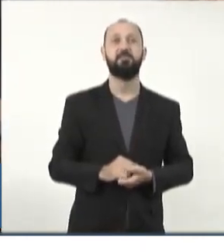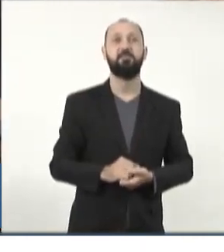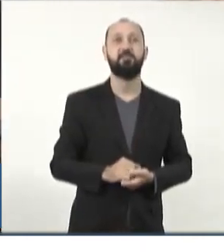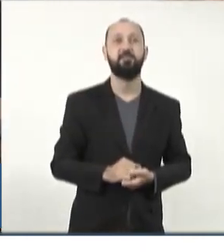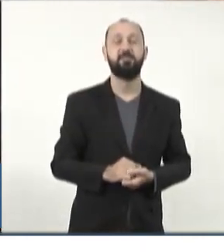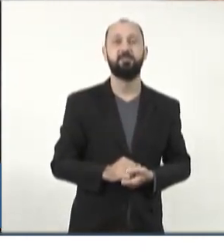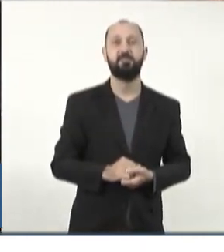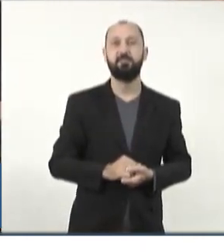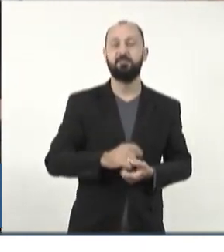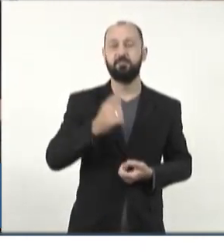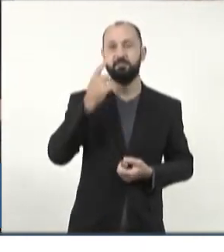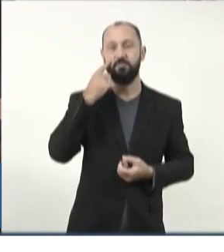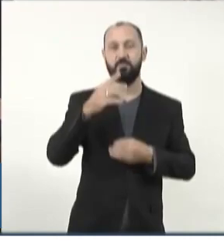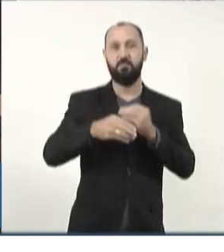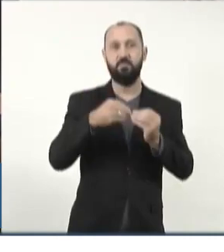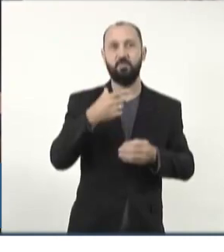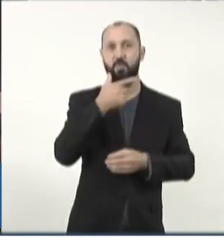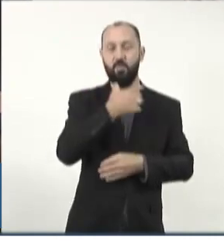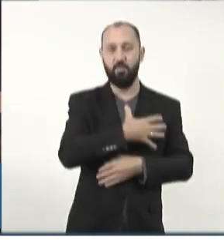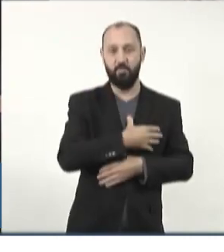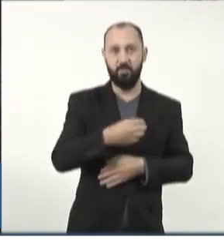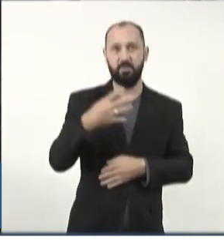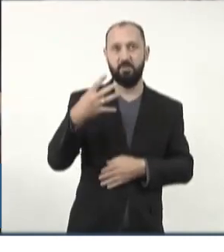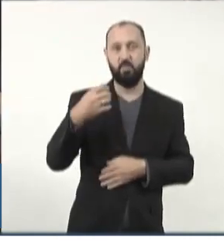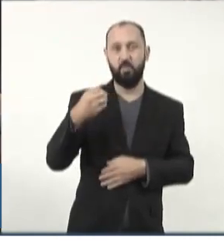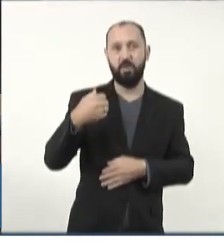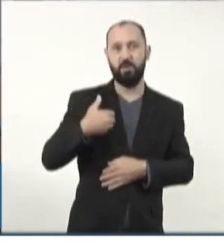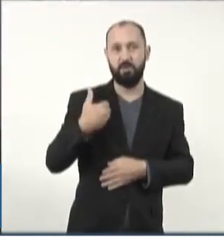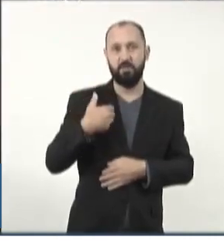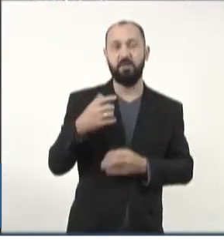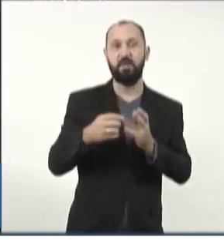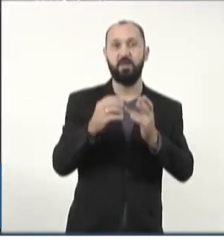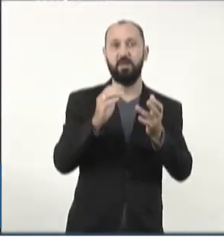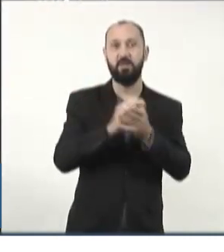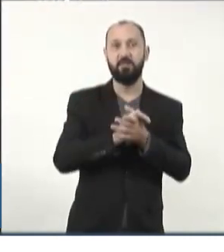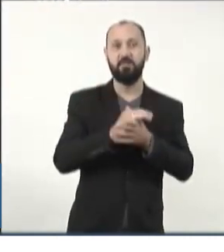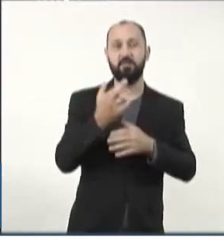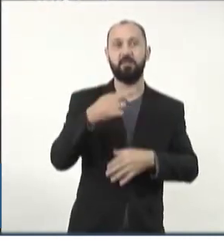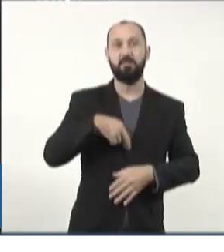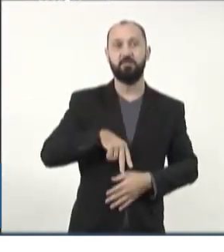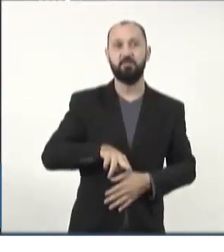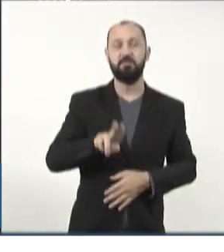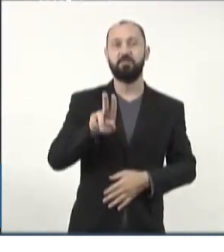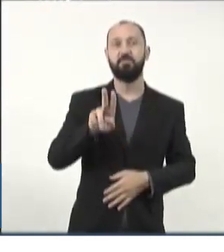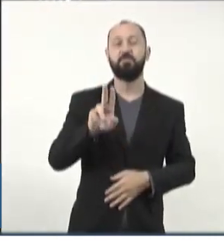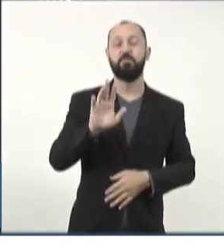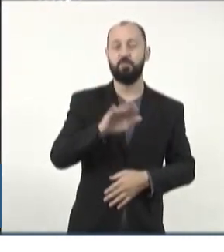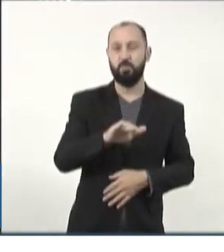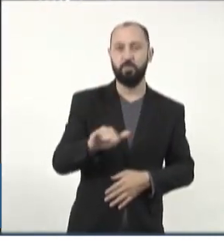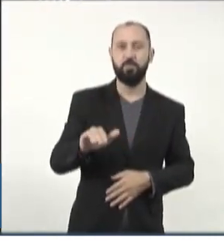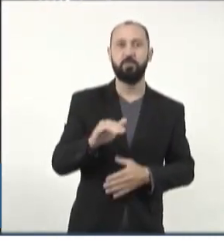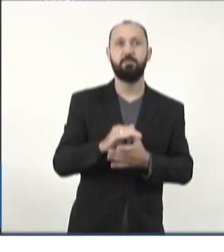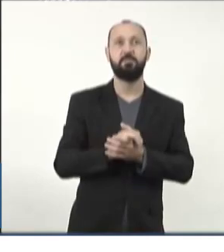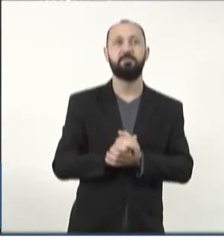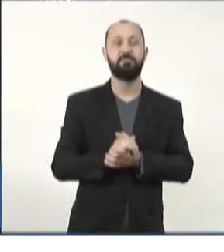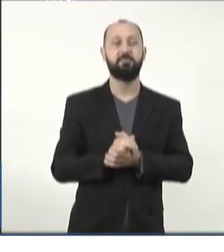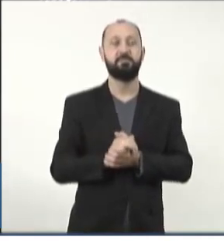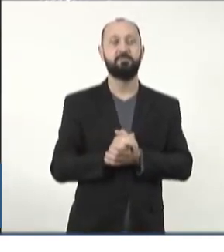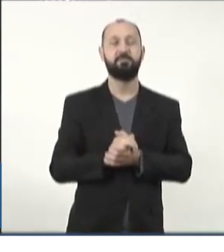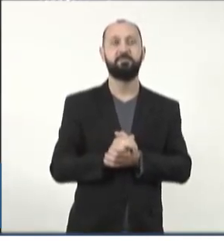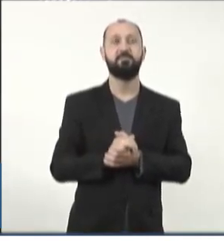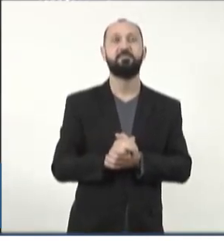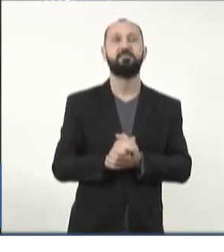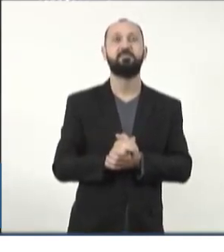Eu tenho só um filho. Meu filho tem 40 anos, é casado e tem gêmeos, um casalzinho de gêmeos,